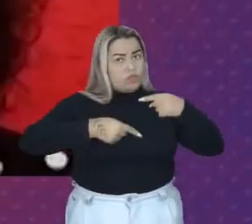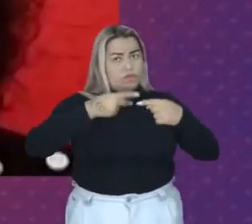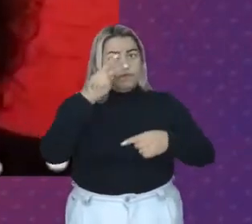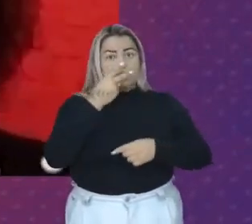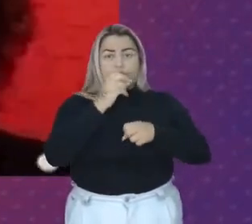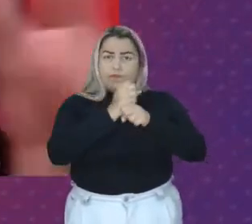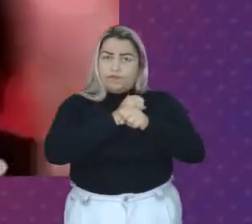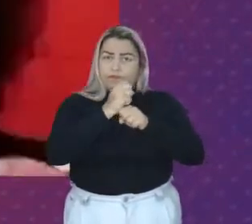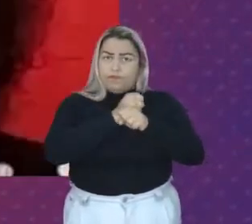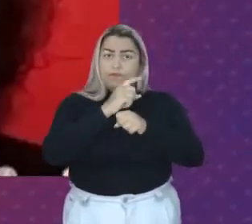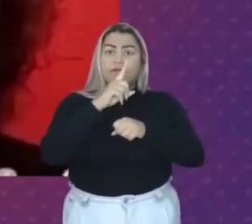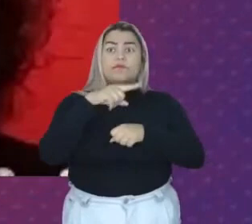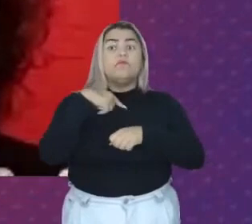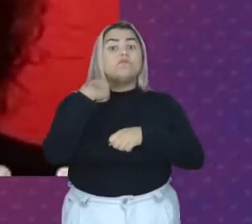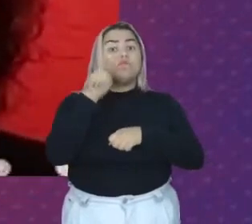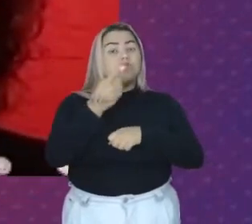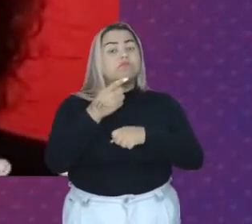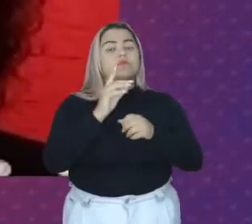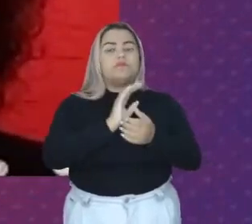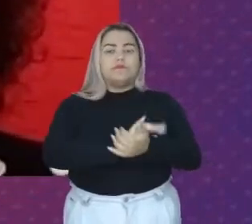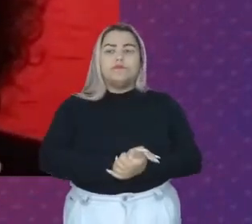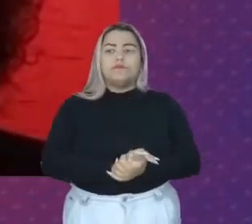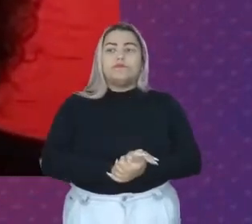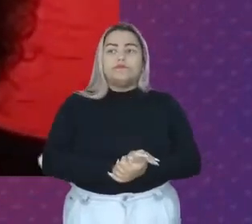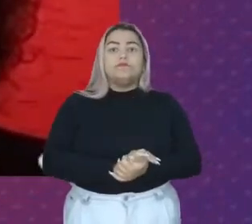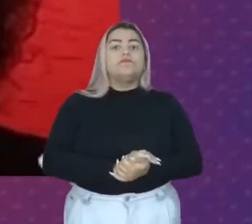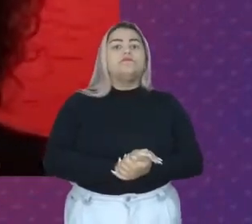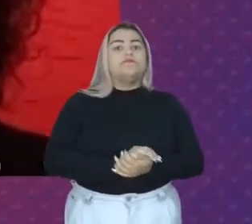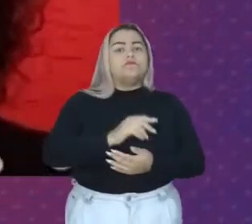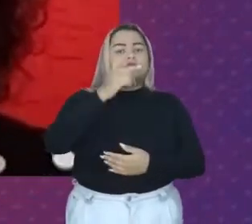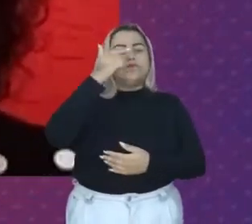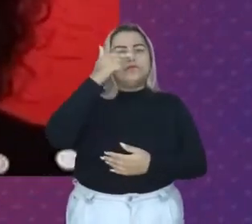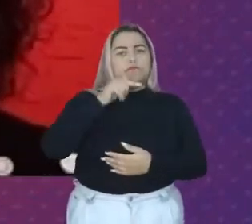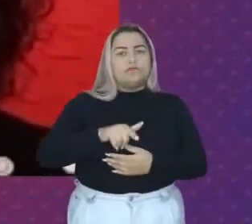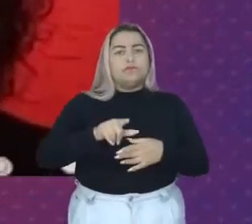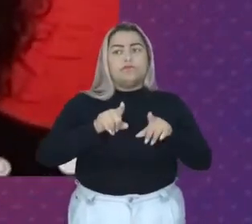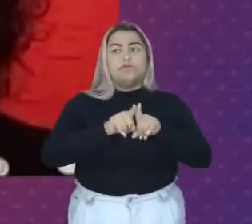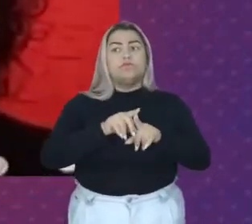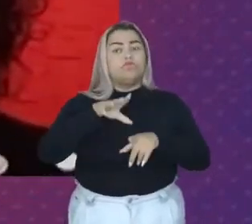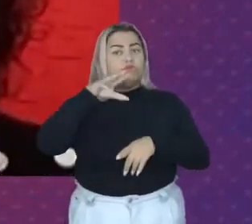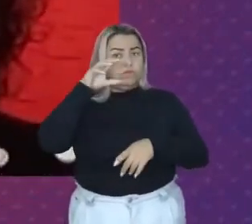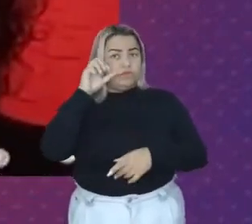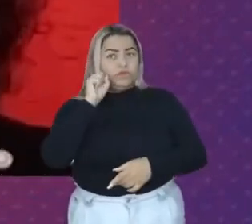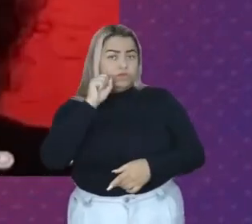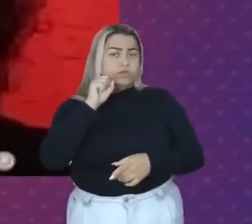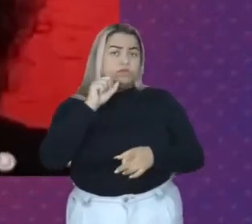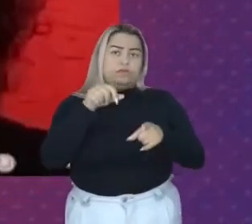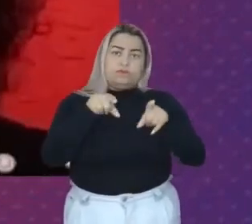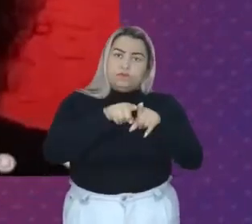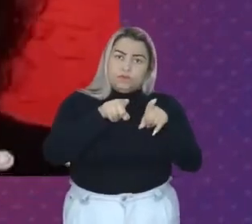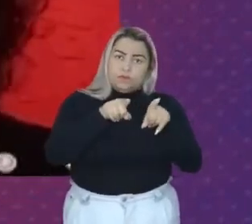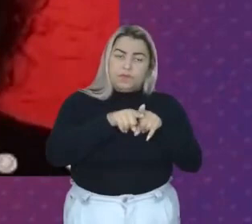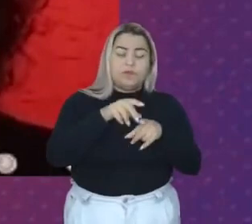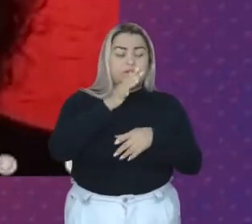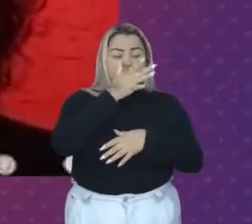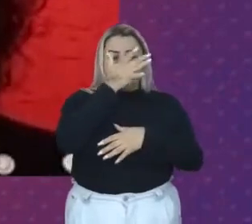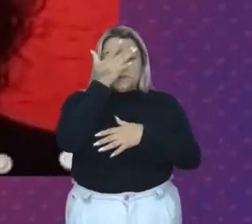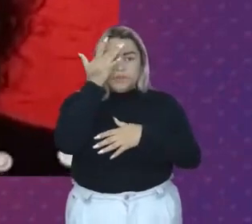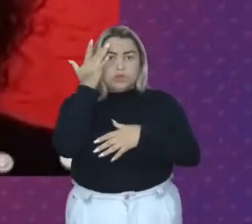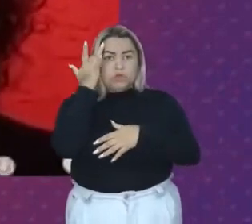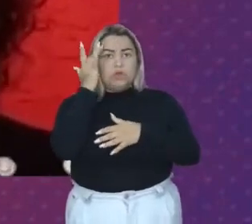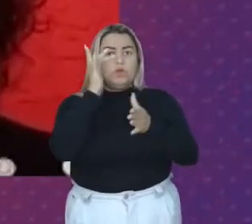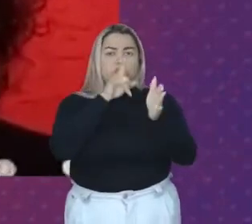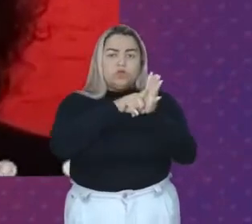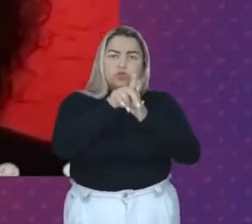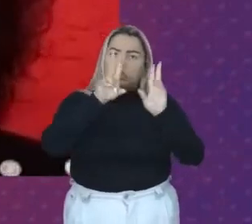ano, não lembro mais, foram tantos anos, nós conseguimos fazer com que a OIT nos ouvisse pessoas